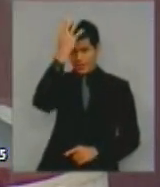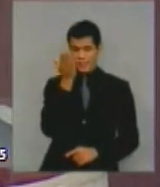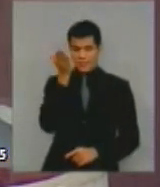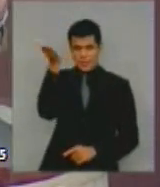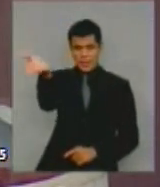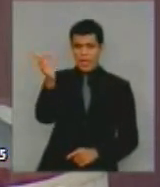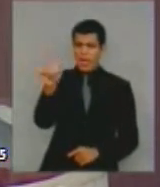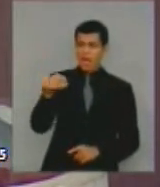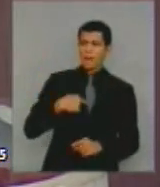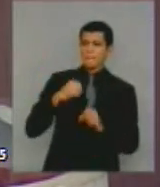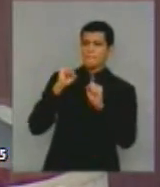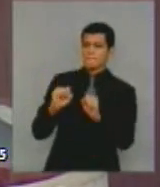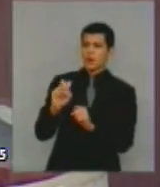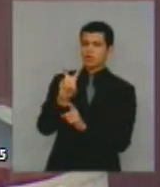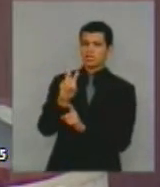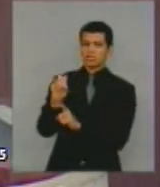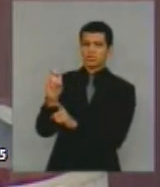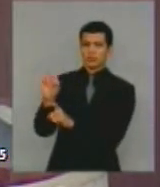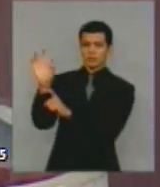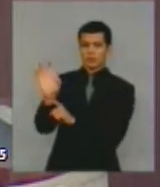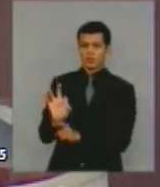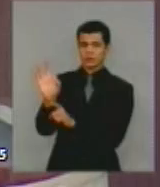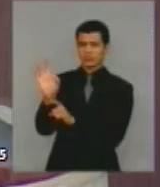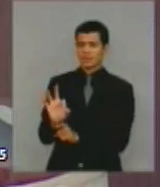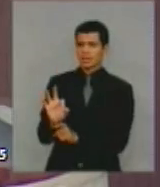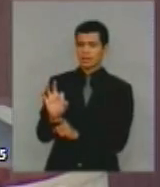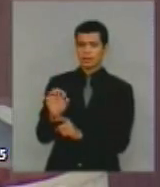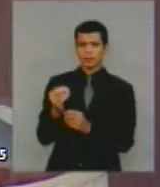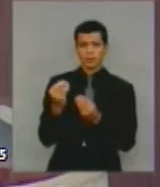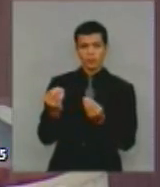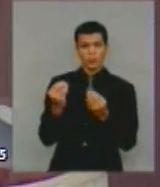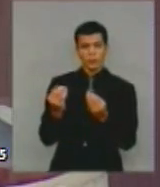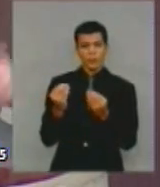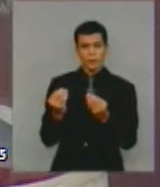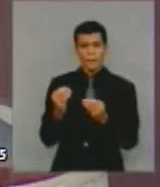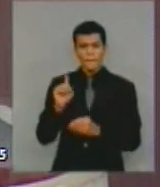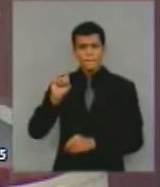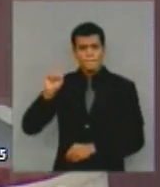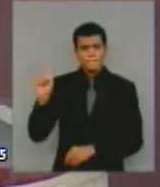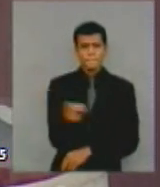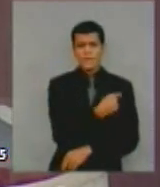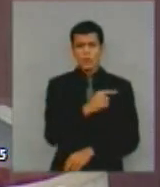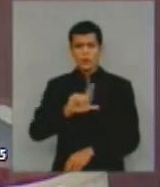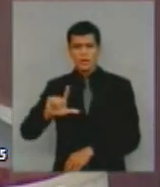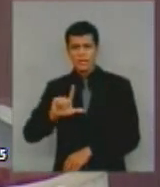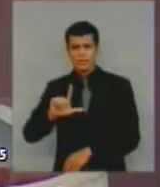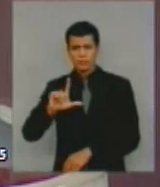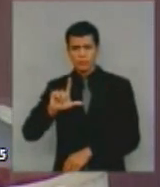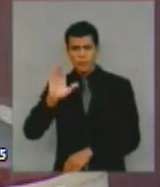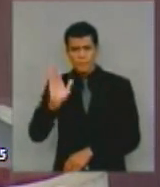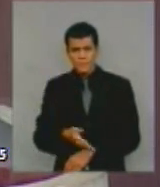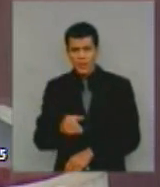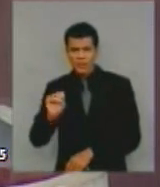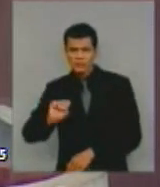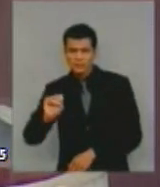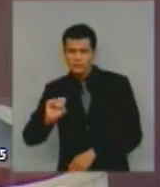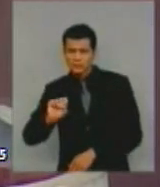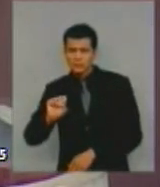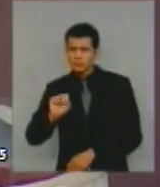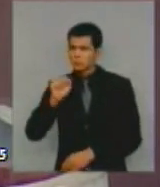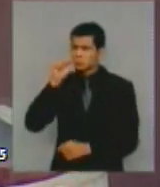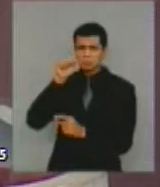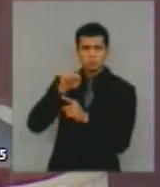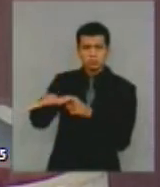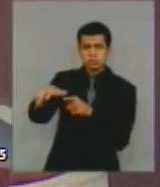desconto da tarifa. 1.000 litros de água por segundo. 1.000 litros, 6% da água do Ceará para um